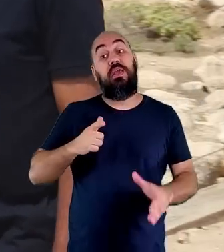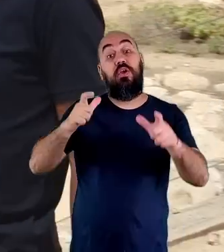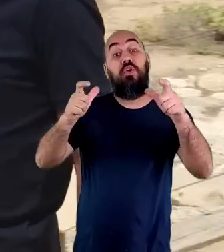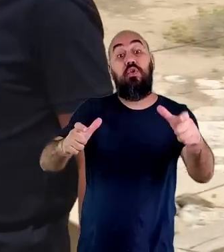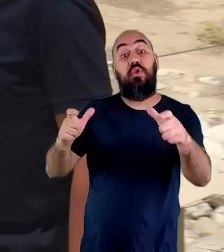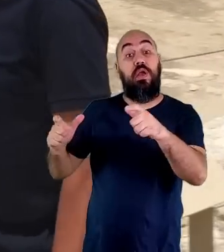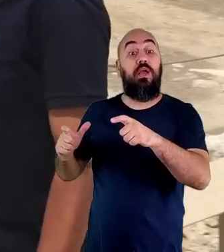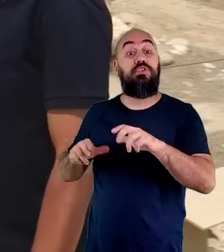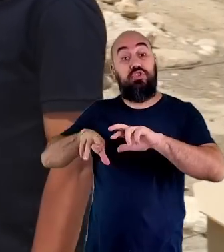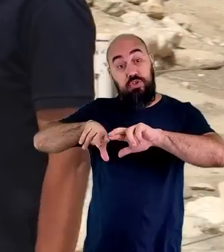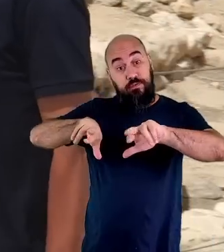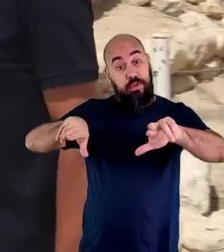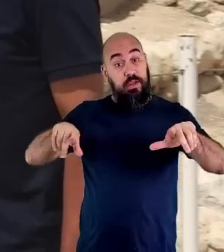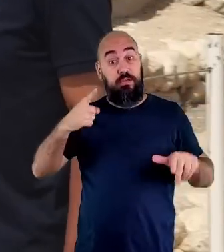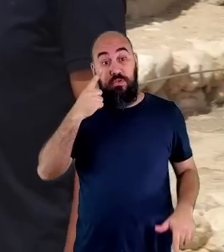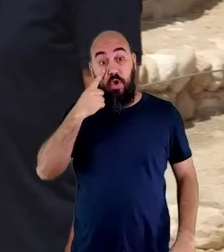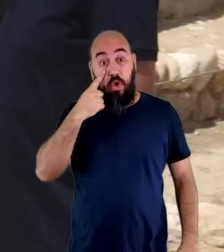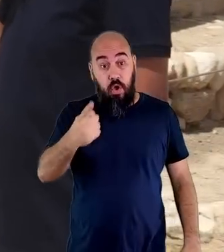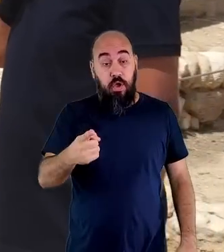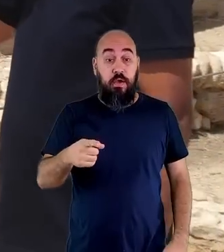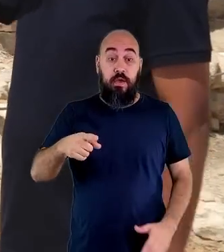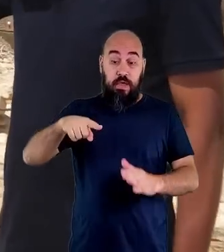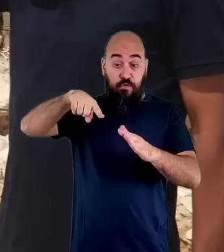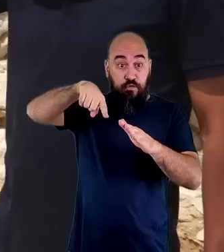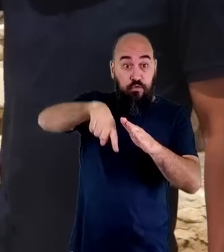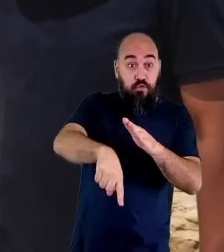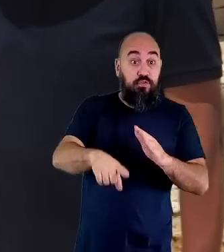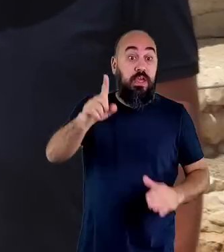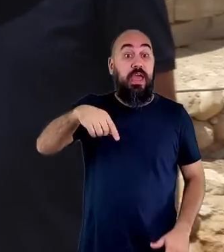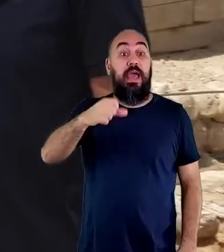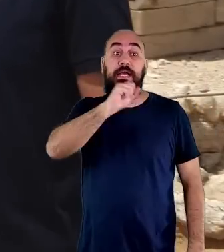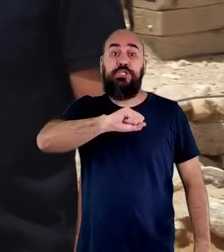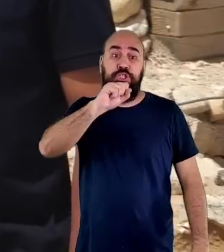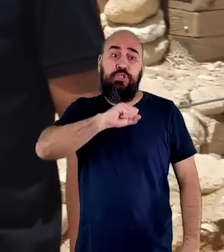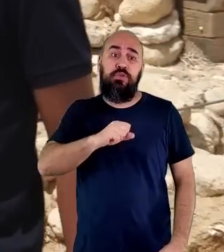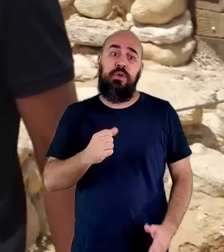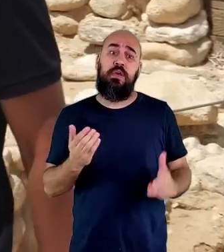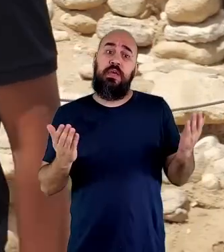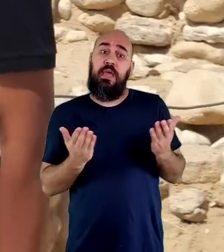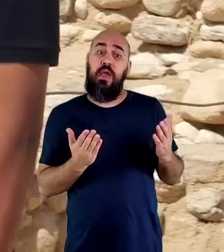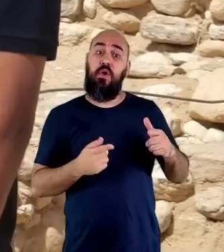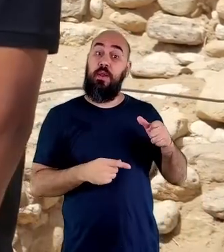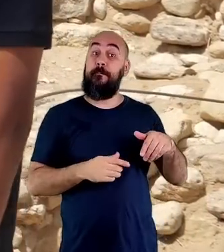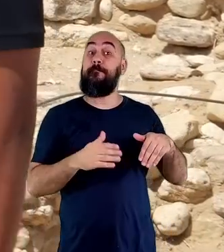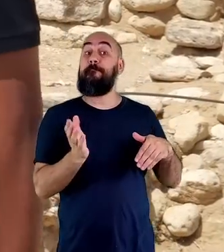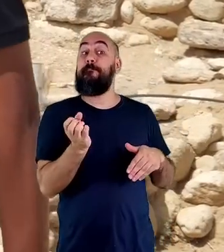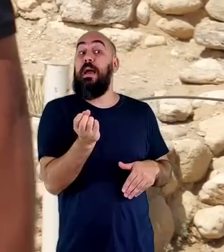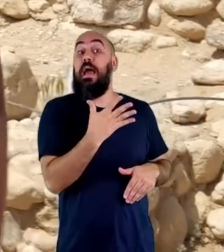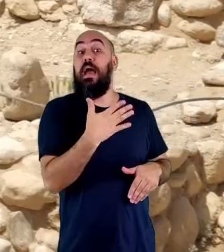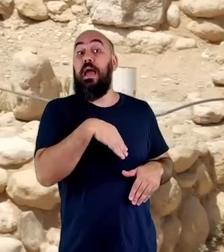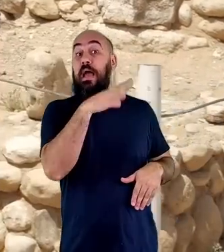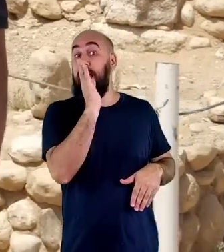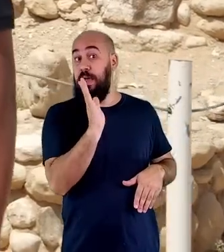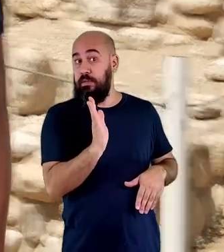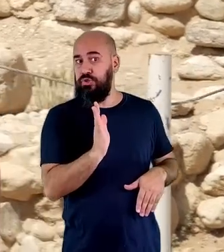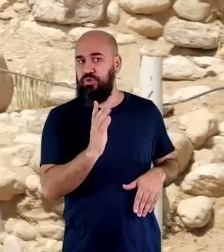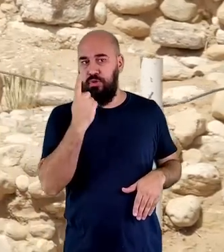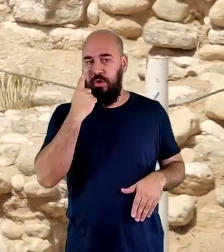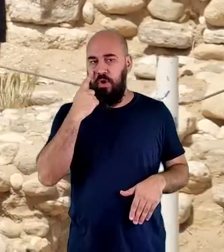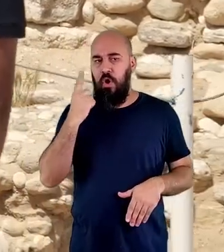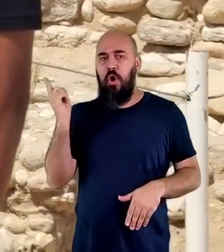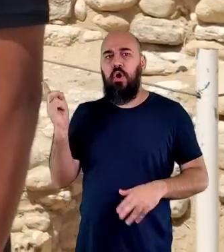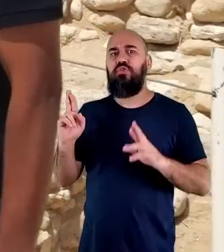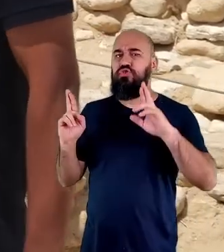sítio arqueológico. Ali embaixo está o sítio mais antigo e aqui já está aquele do período da monarquia. O curioso aqui que você